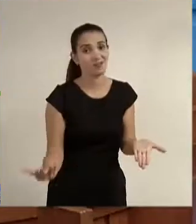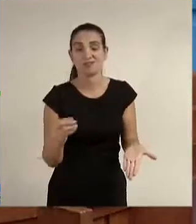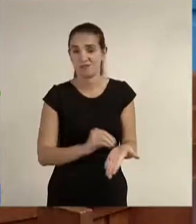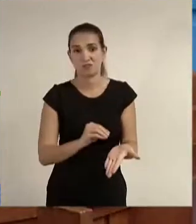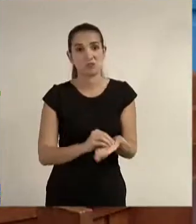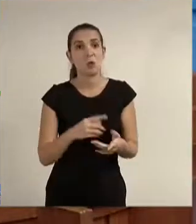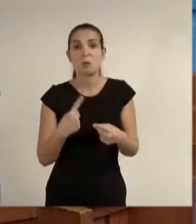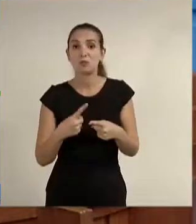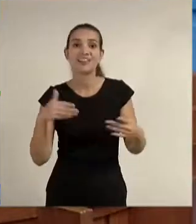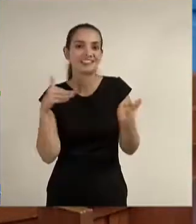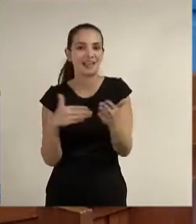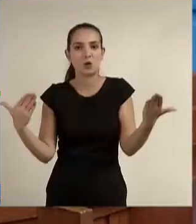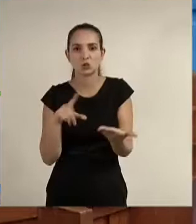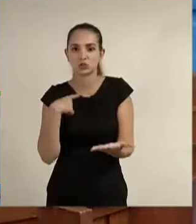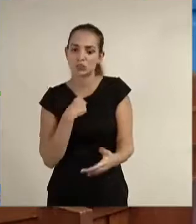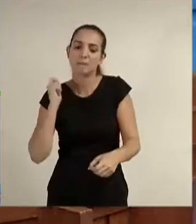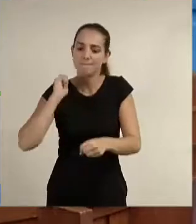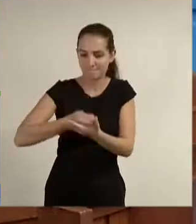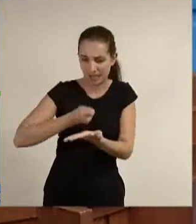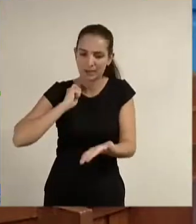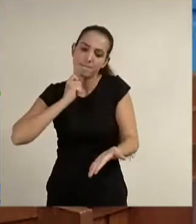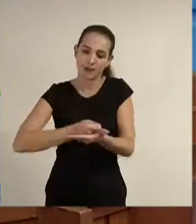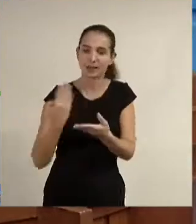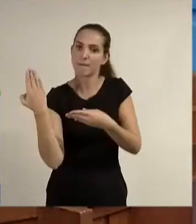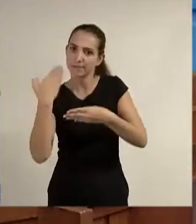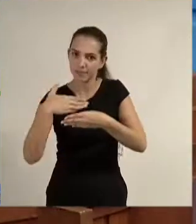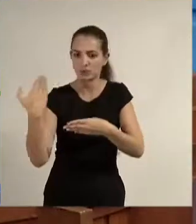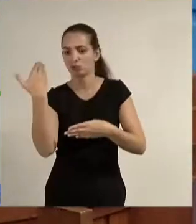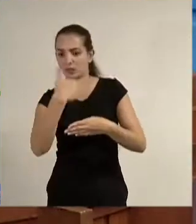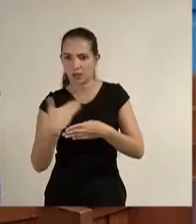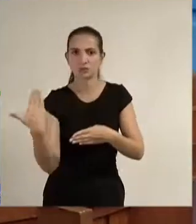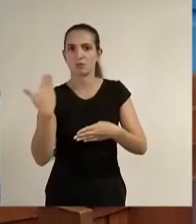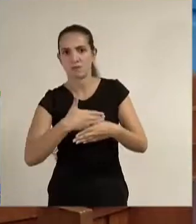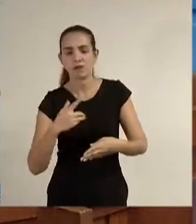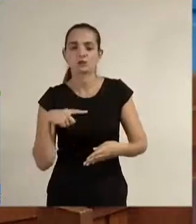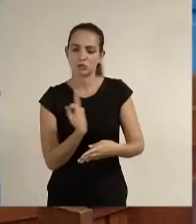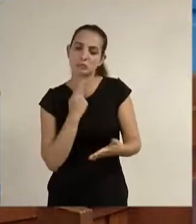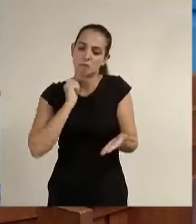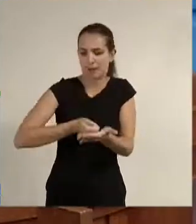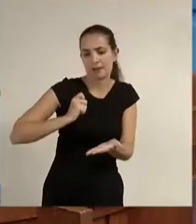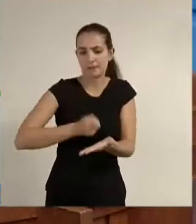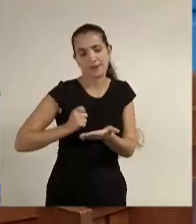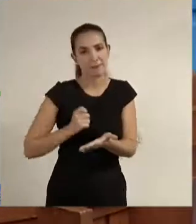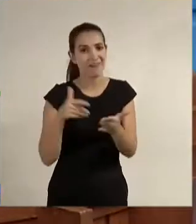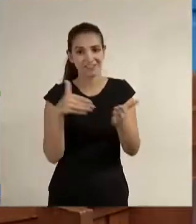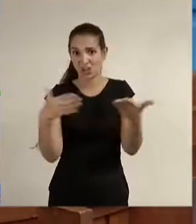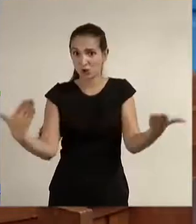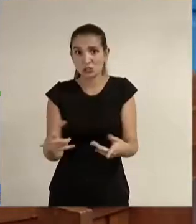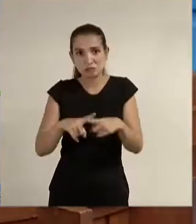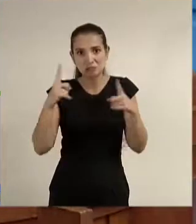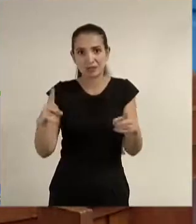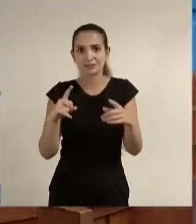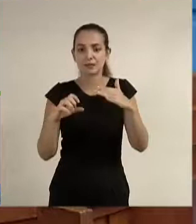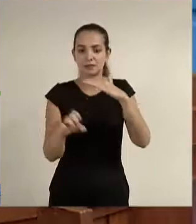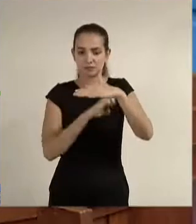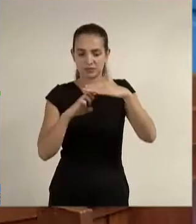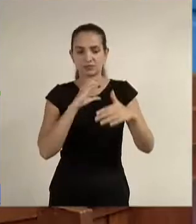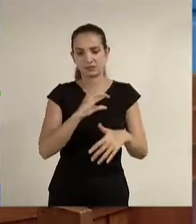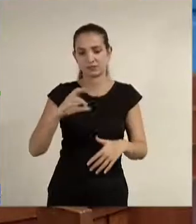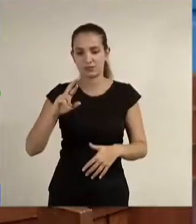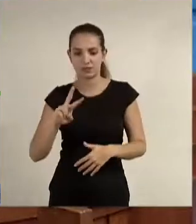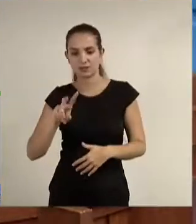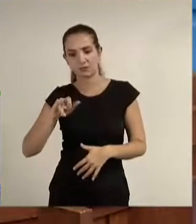não deixou de ser pago. Continua sendo pago o pedágio, todos nós sabemos disso. Então, essa é uma outra